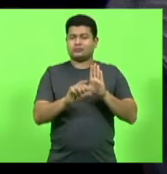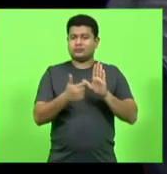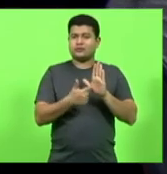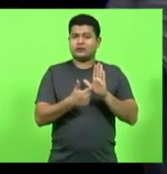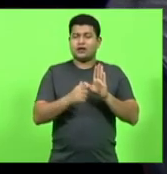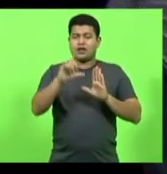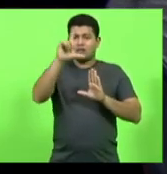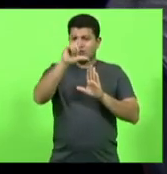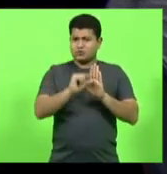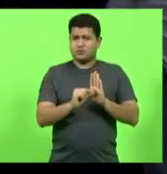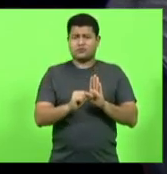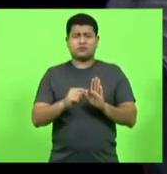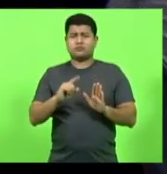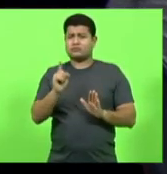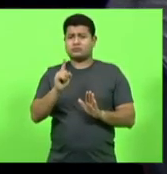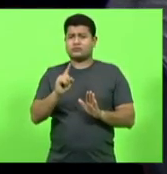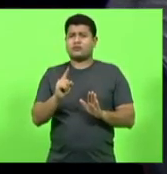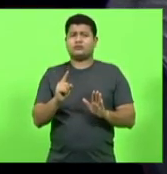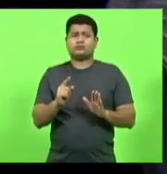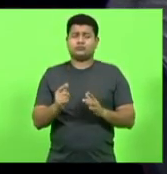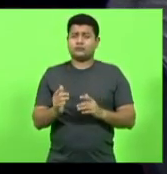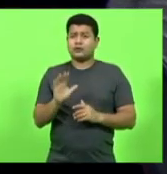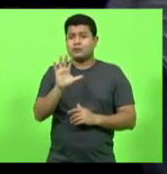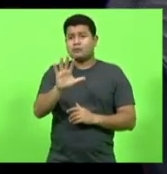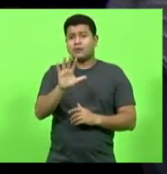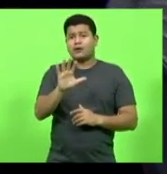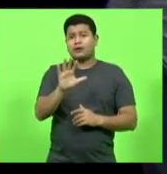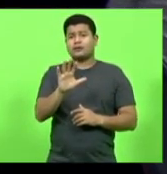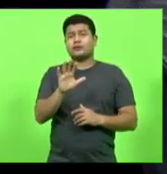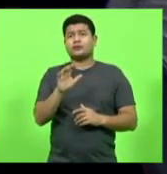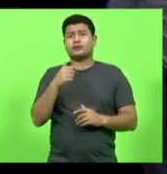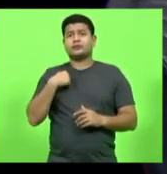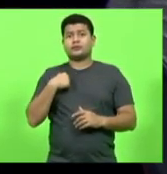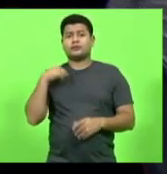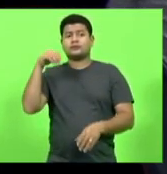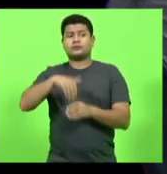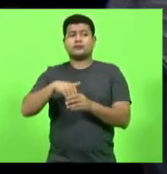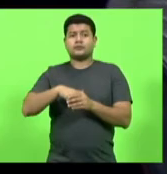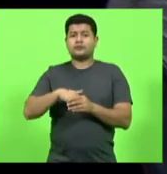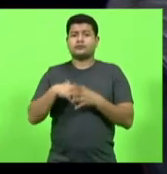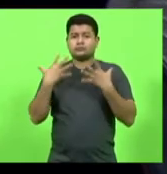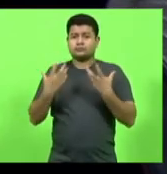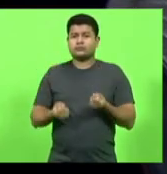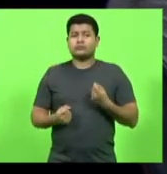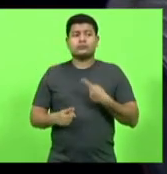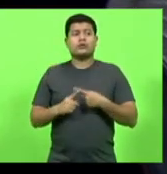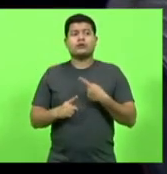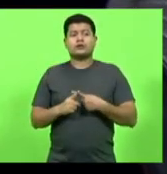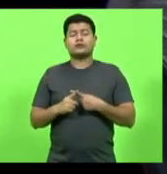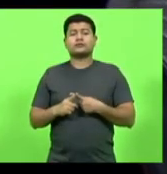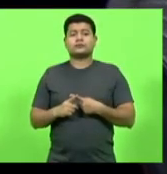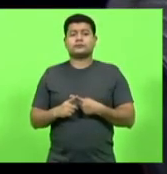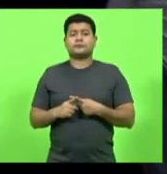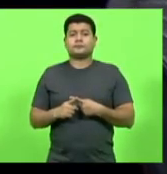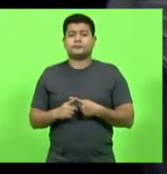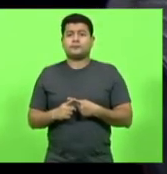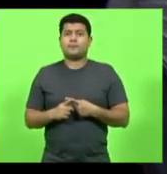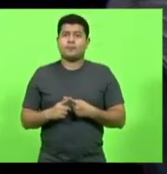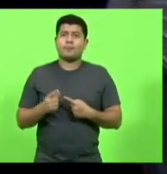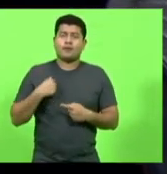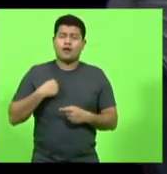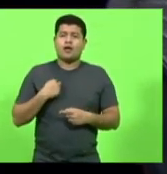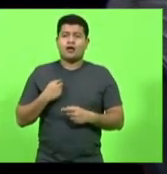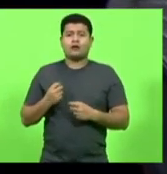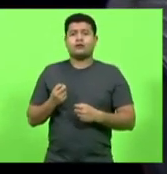para as federais. Mas, mesmo assim, eu votei a favor. E votei por quê? Porque eu andei em